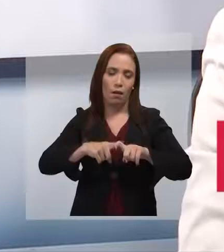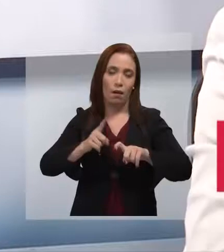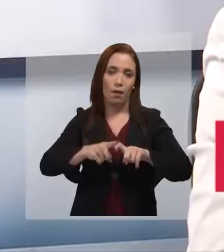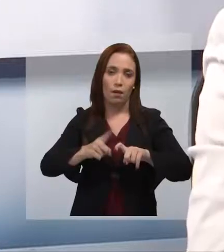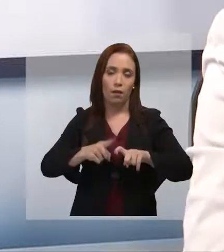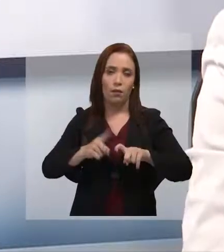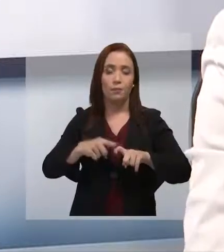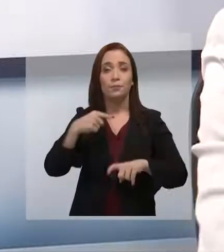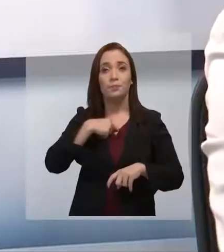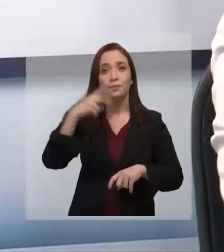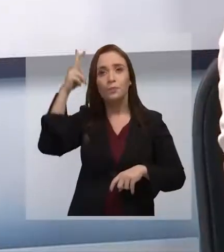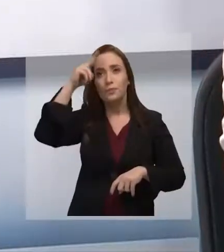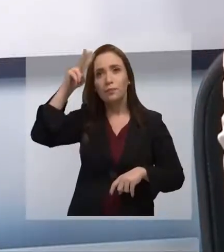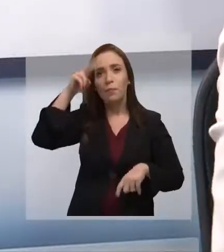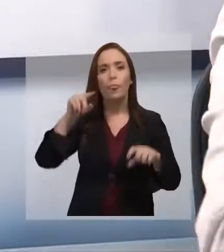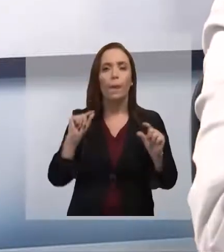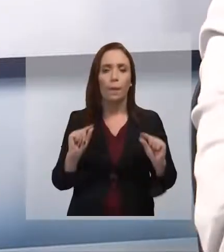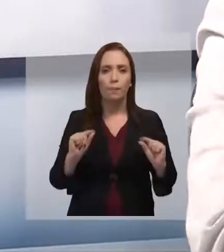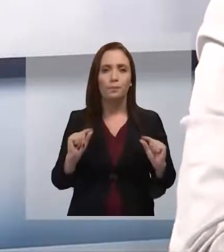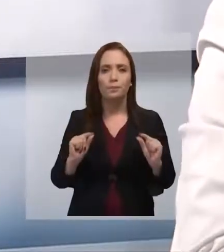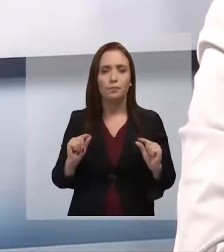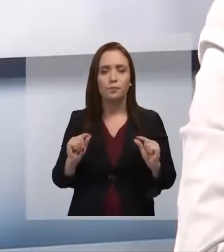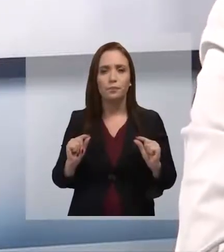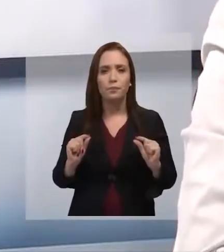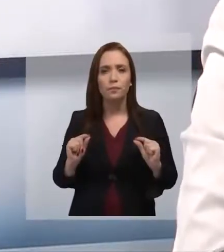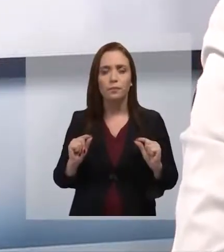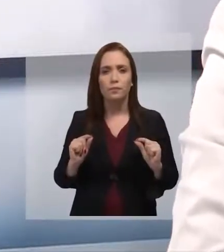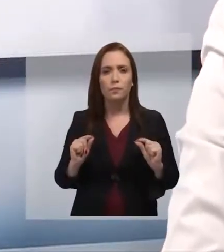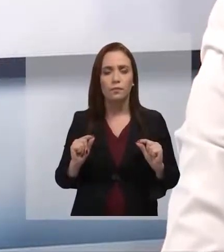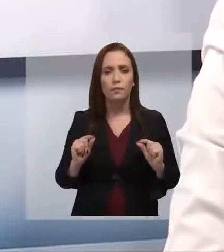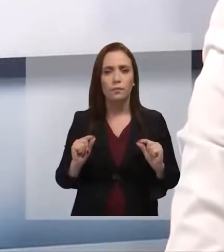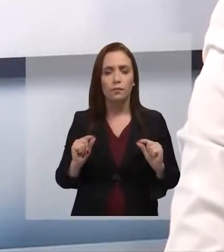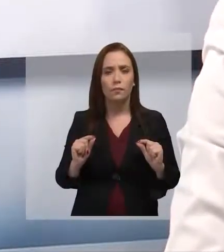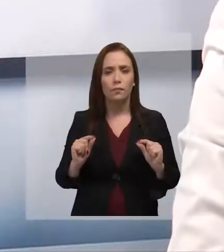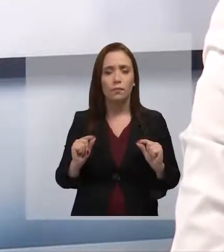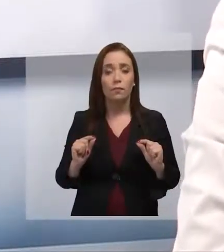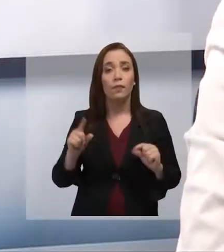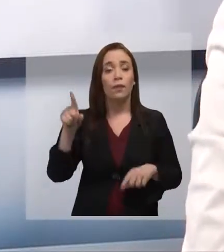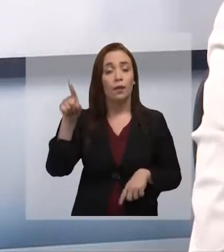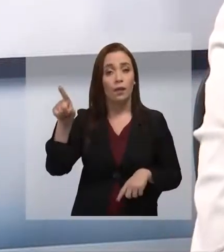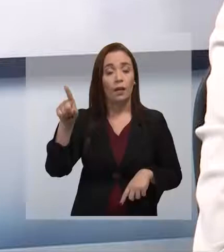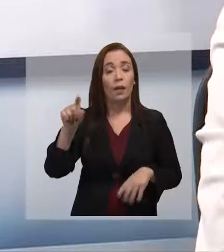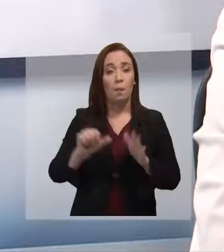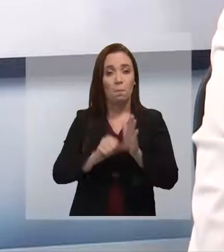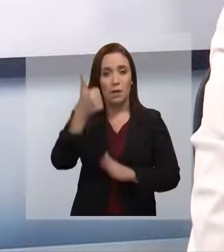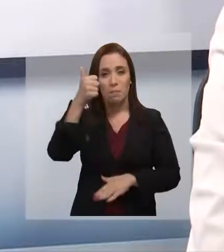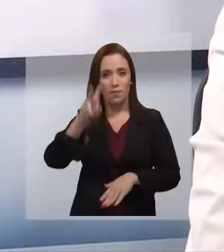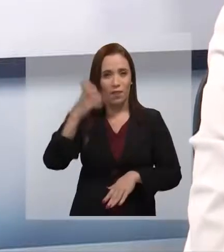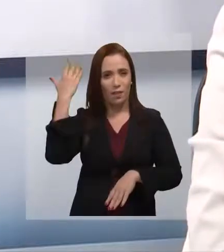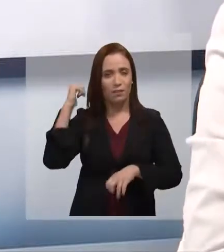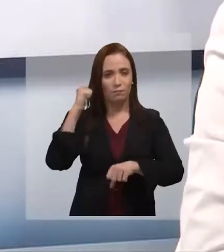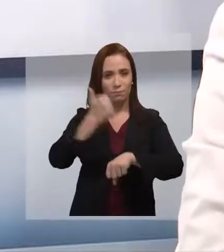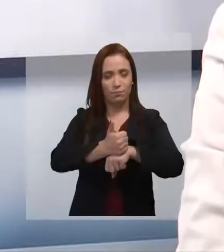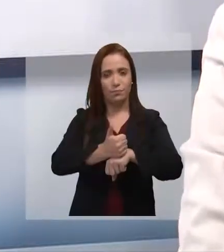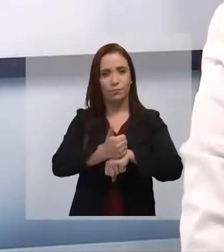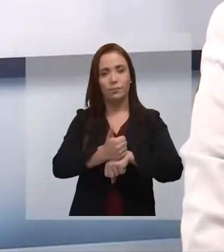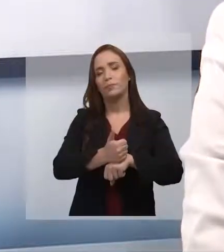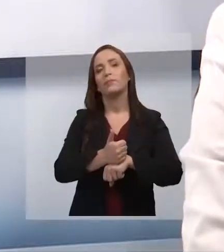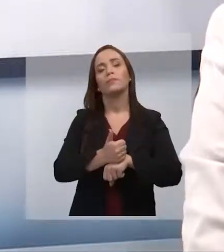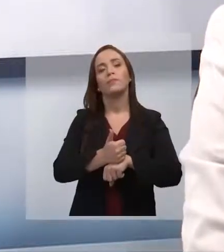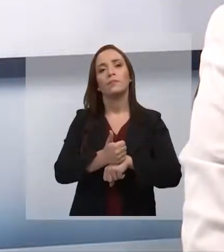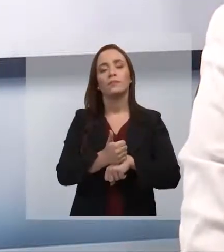está exatamente, eu lembro, vou citar aqui, só para recapitular um pouco para trás, O prefeito, na primeira gestão, as pessoas, ele